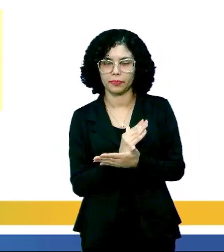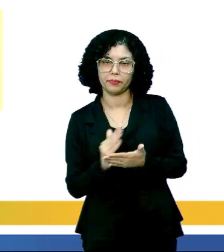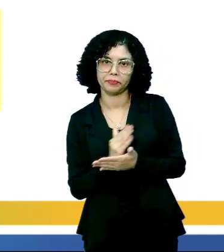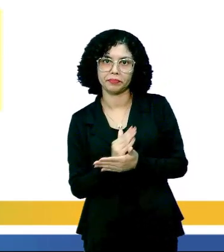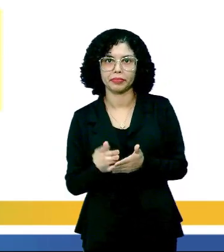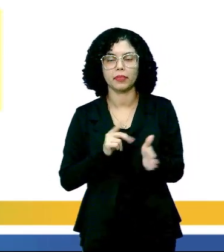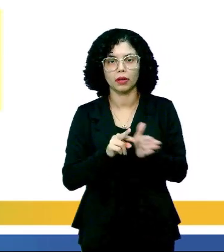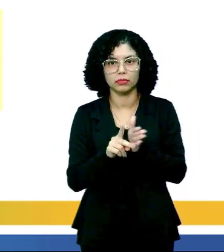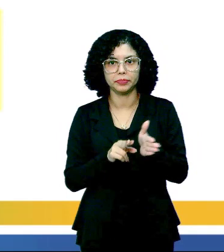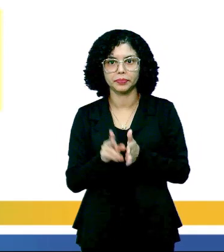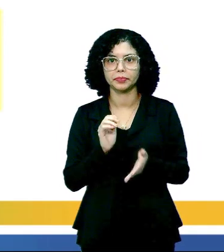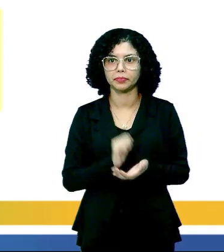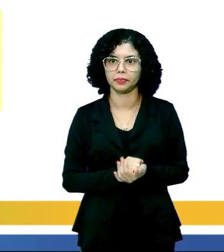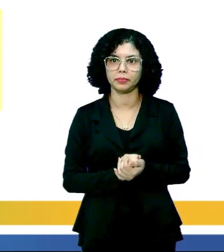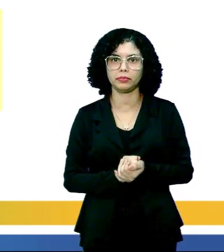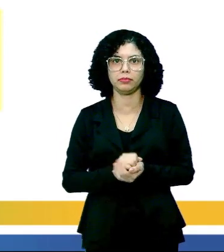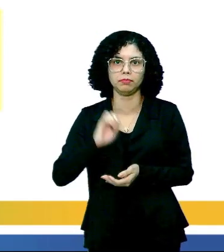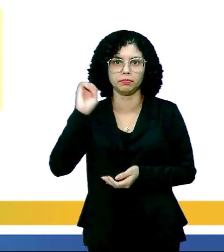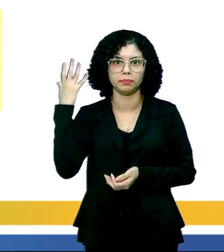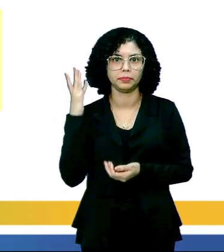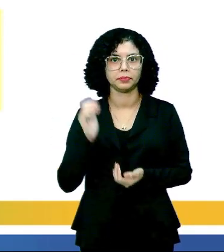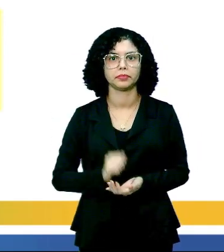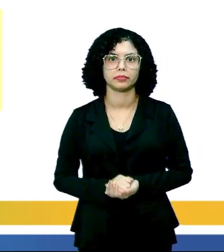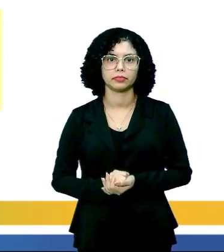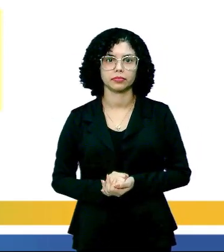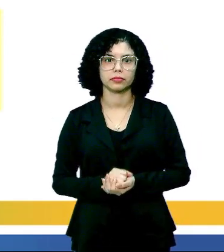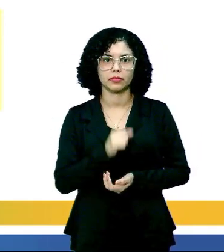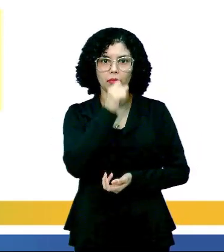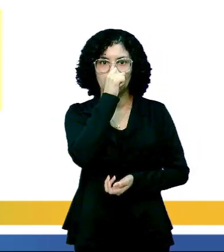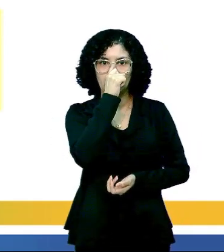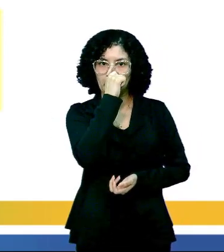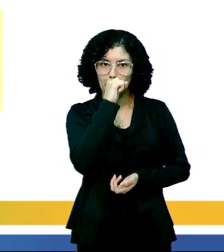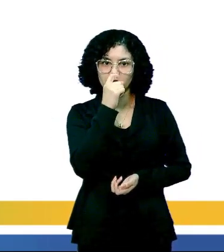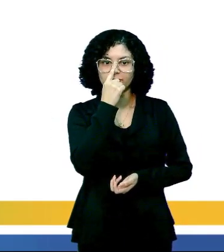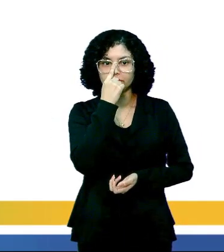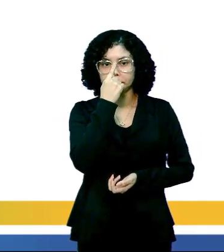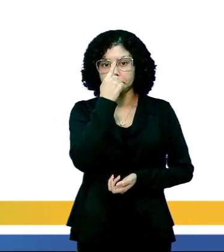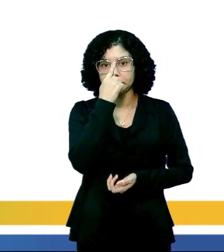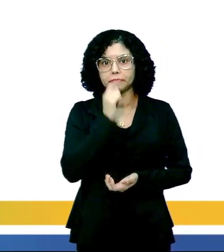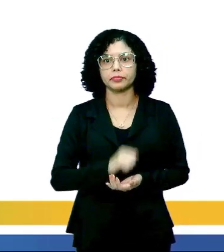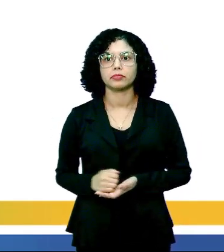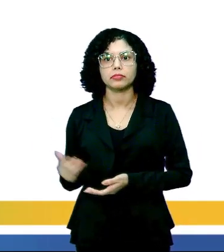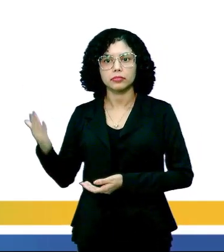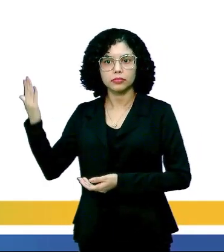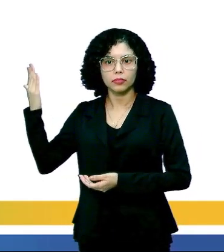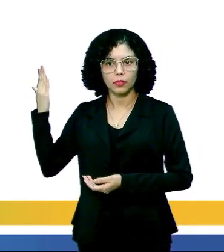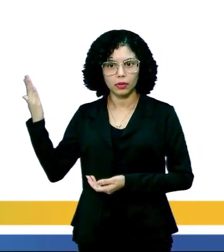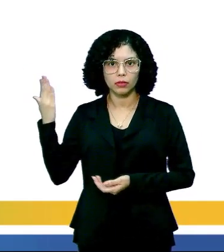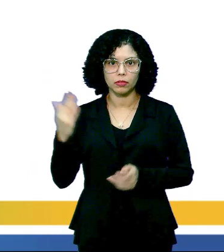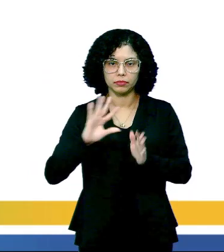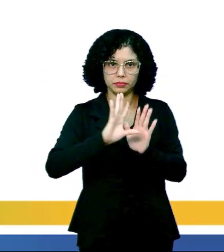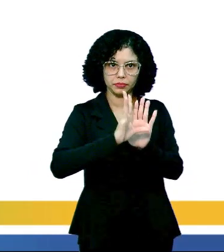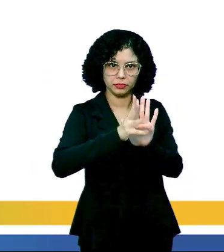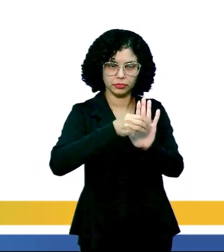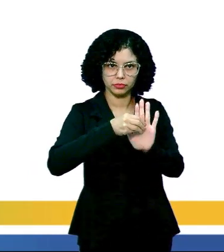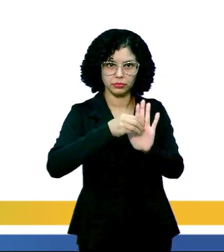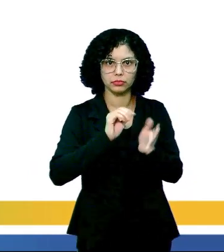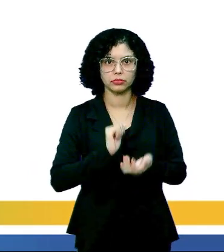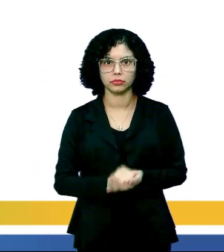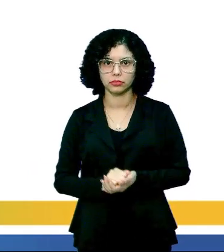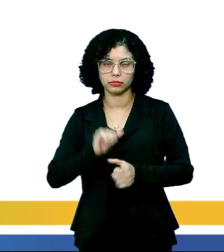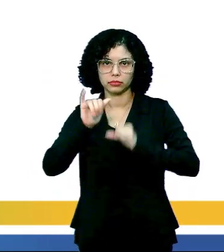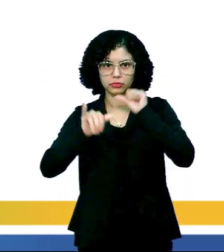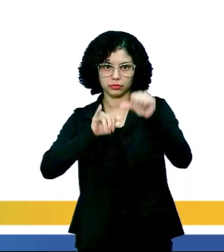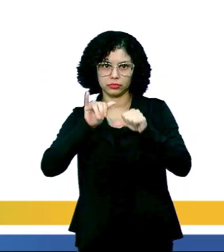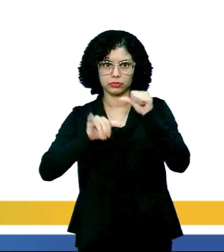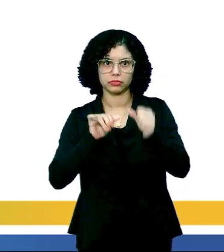efeitos biológicos que a radiação ela pode causar. Temos também algumas aplicações da radioatividade no